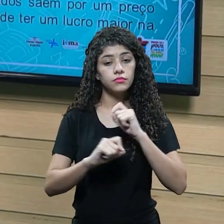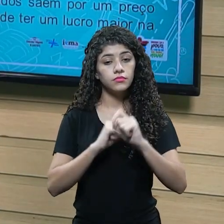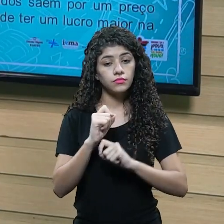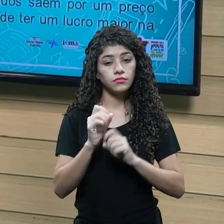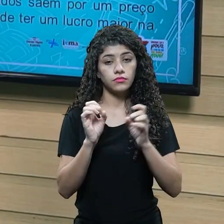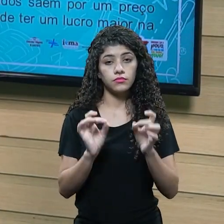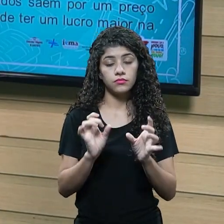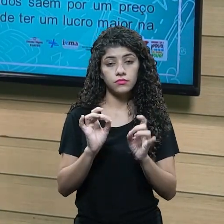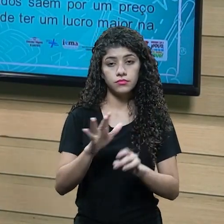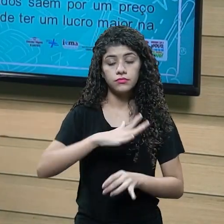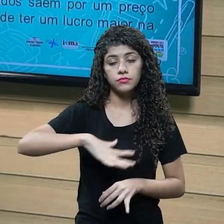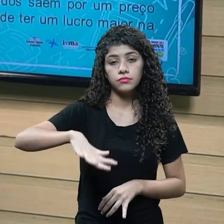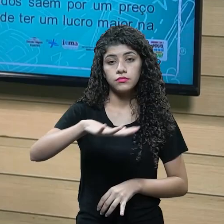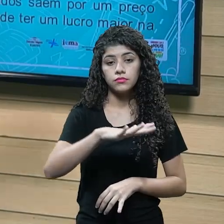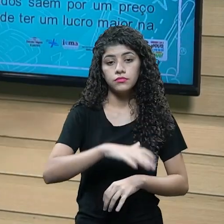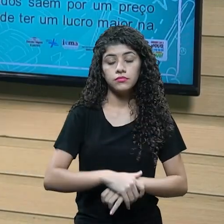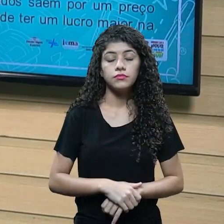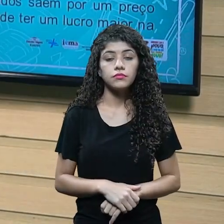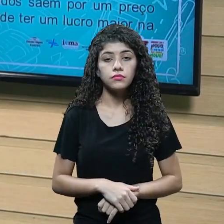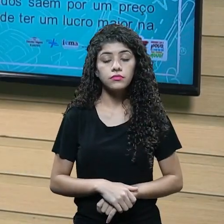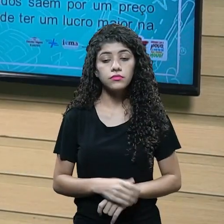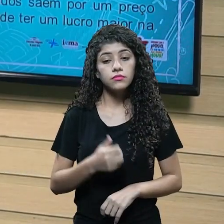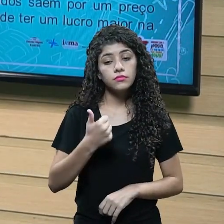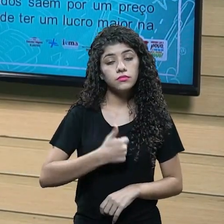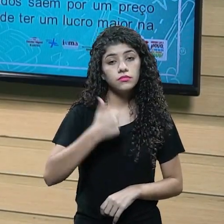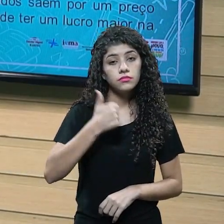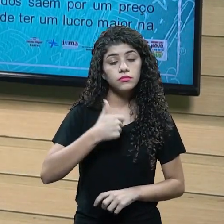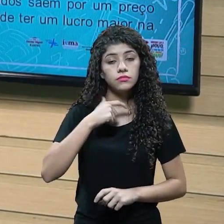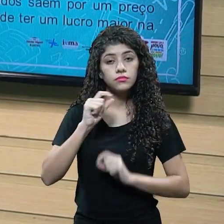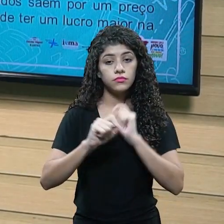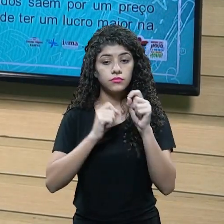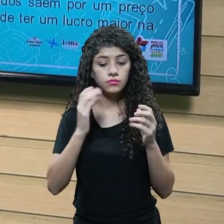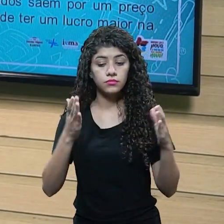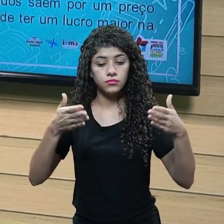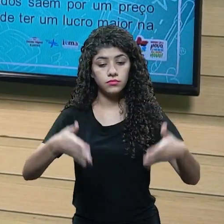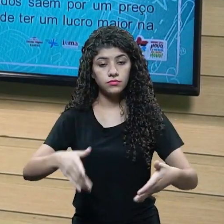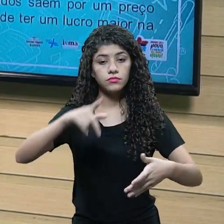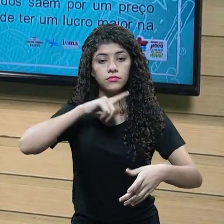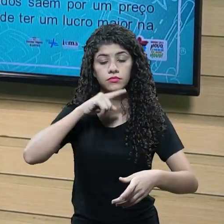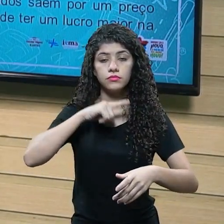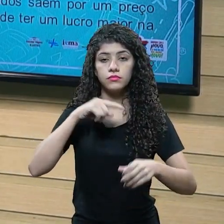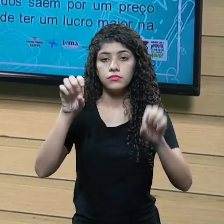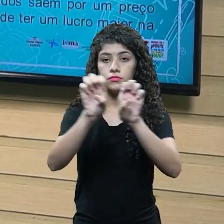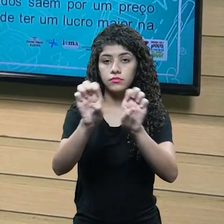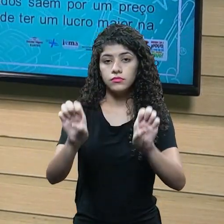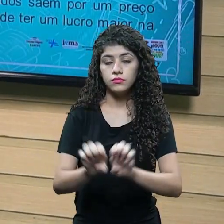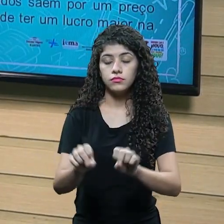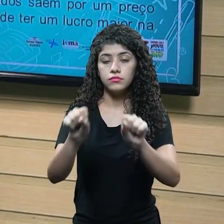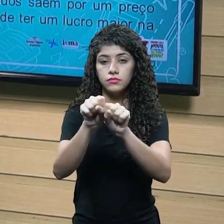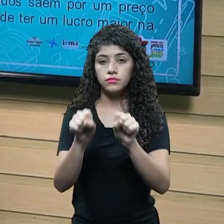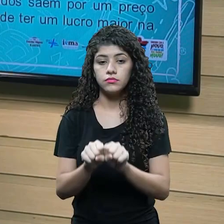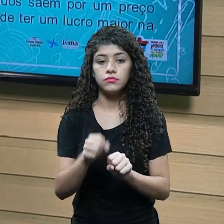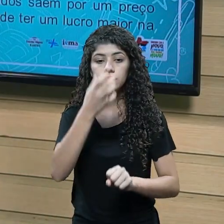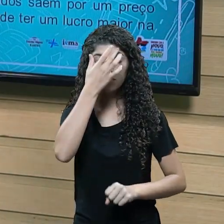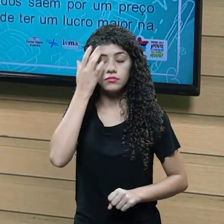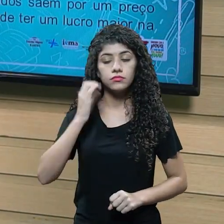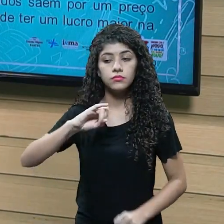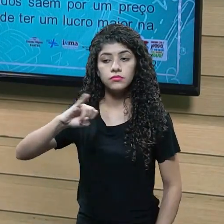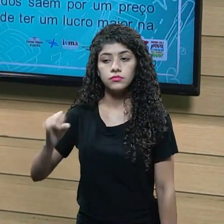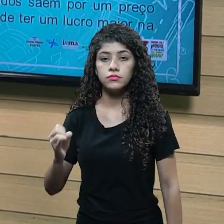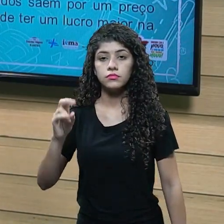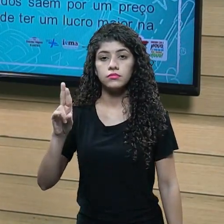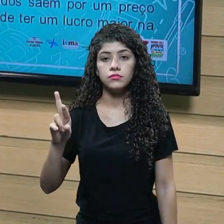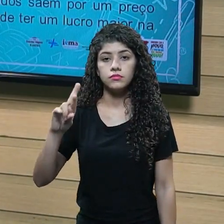para o varejista, assim por diante. Então o primeiro ponto coloca aqui, o público atendido por esse sistema são as pessoas jurídicas. Por que o foco nele? A partir do momento